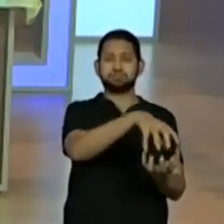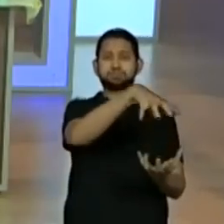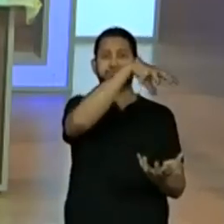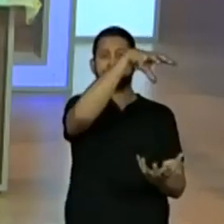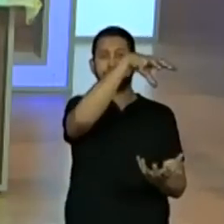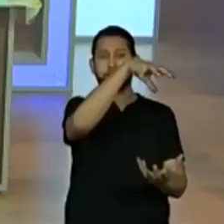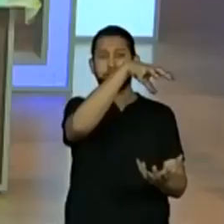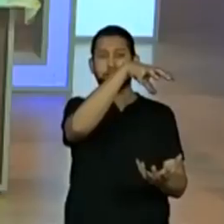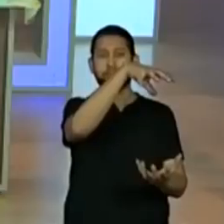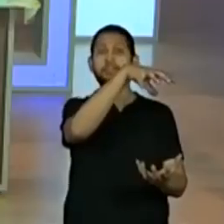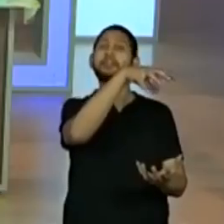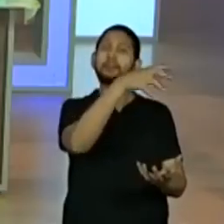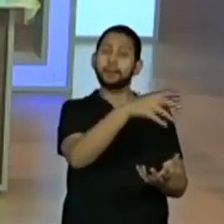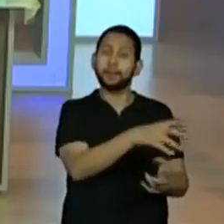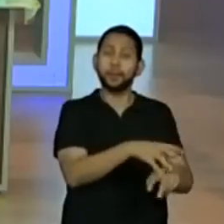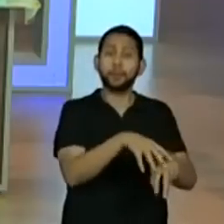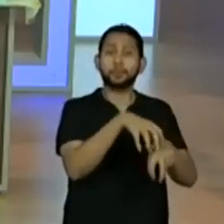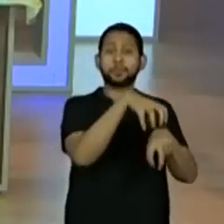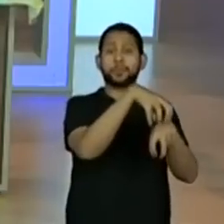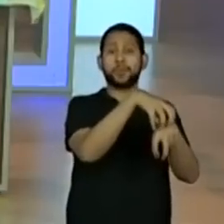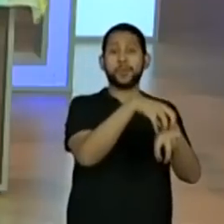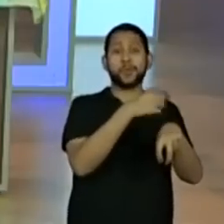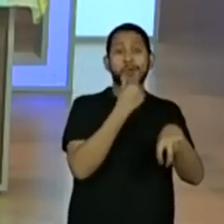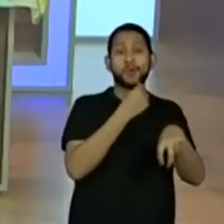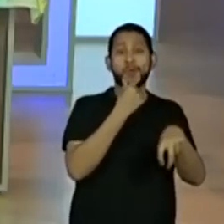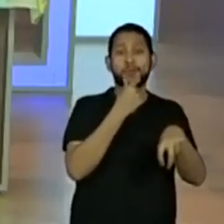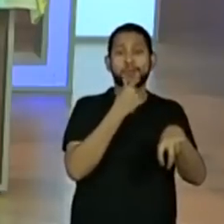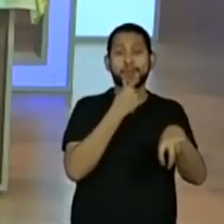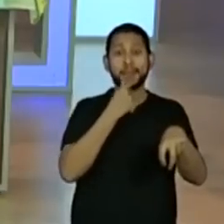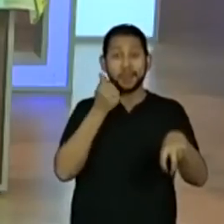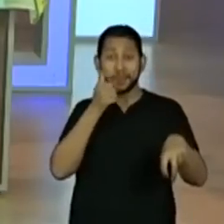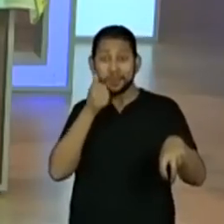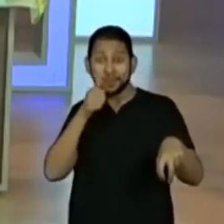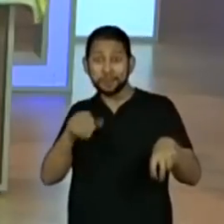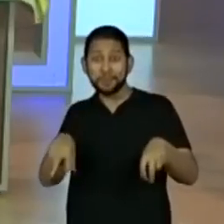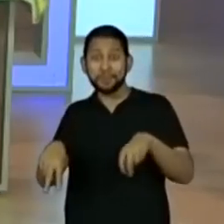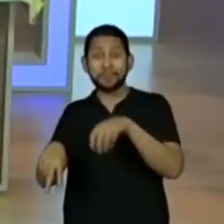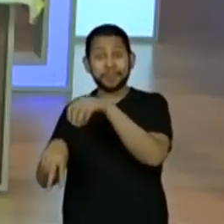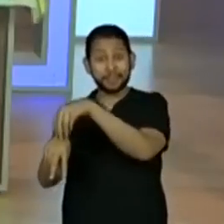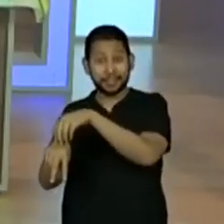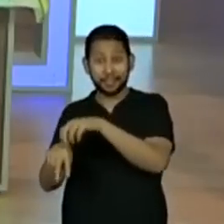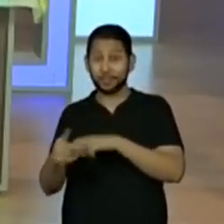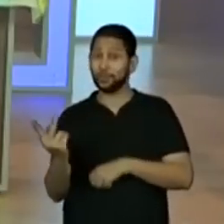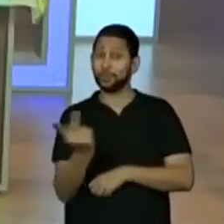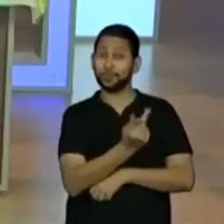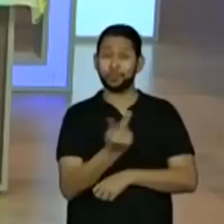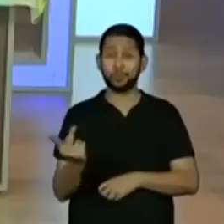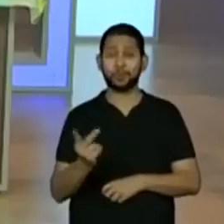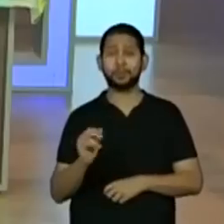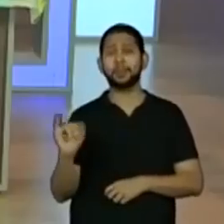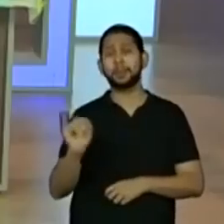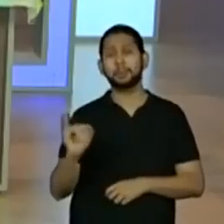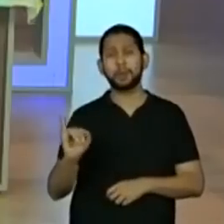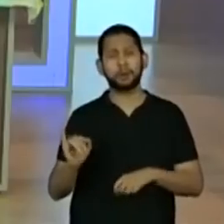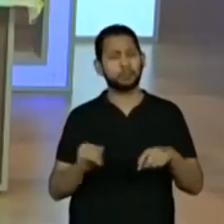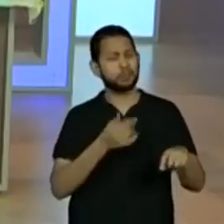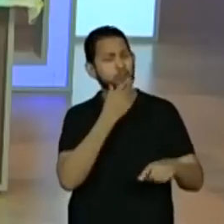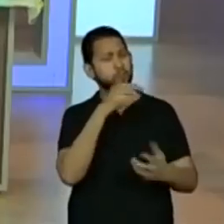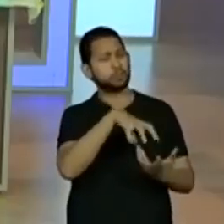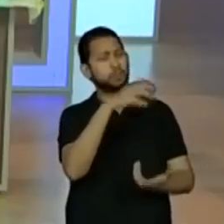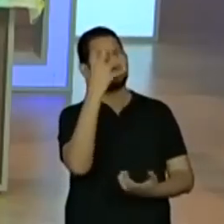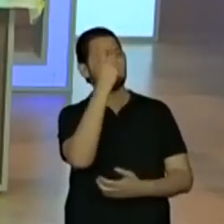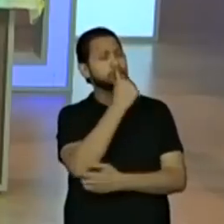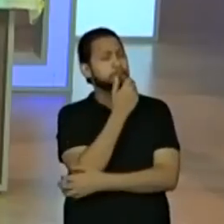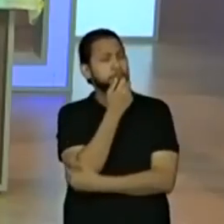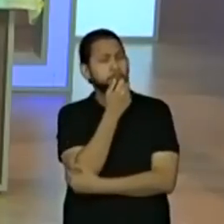era irmão da princesa. E por falar nisso, ele deve estar solteiro. Eu vou até tentar o contato dele e conversar com ele mais